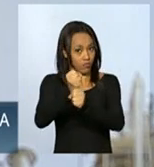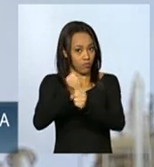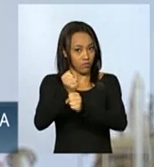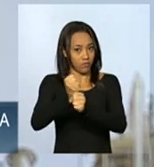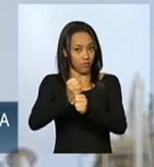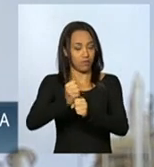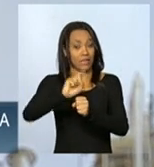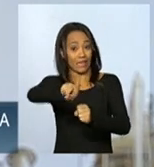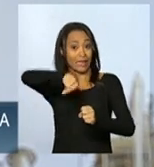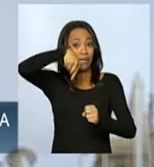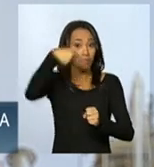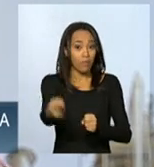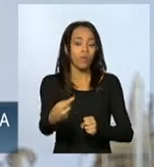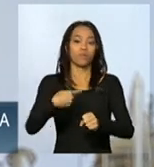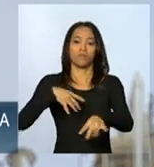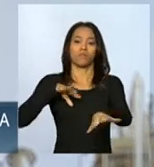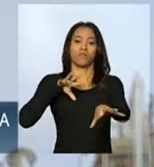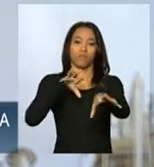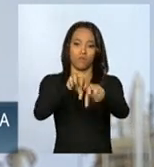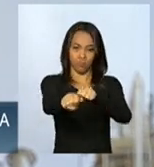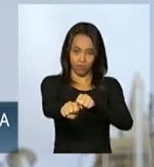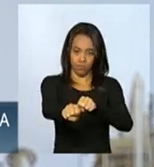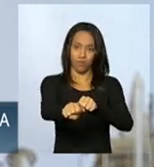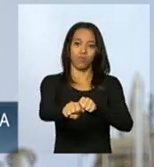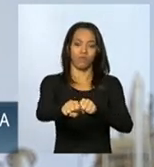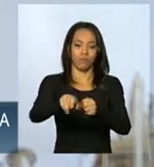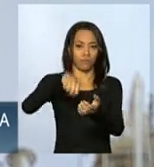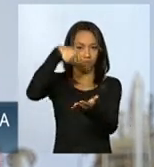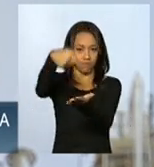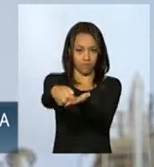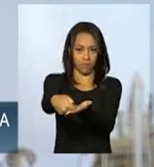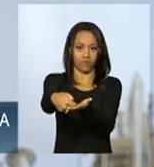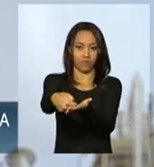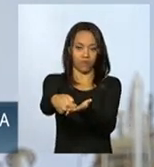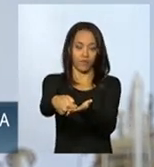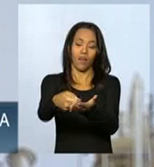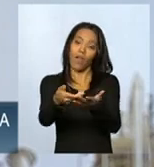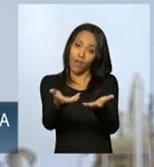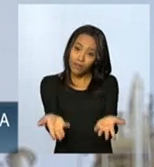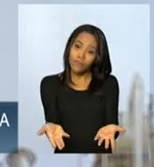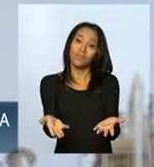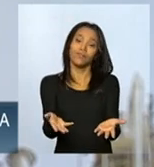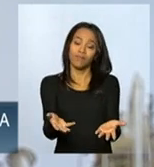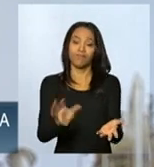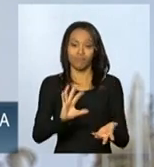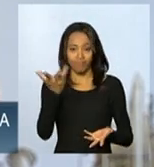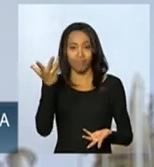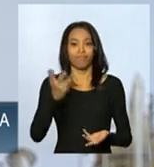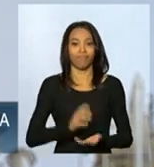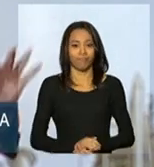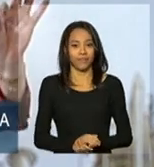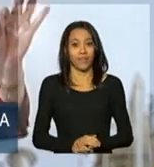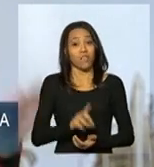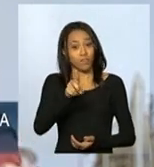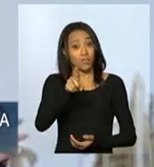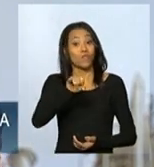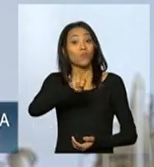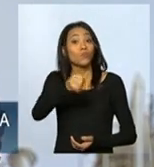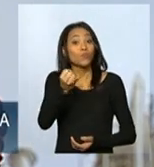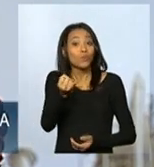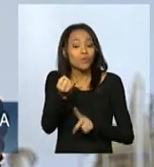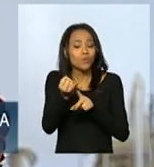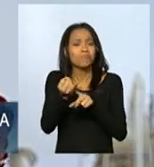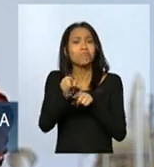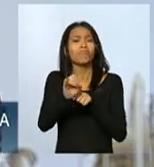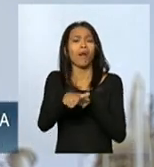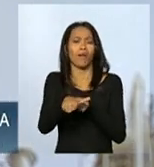13 anos depois do curso. É isso que vai acontecer. E vai pagar uns juros bem